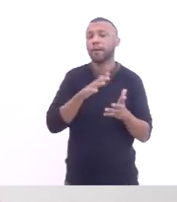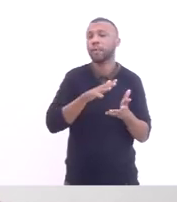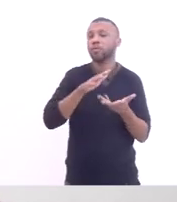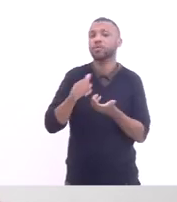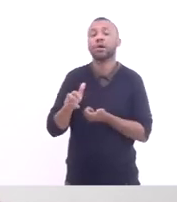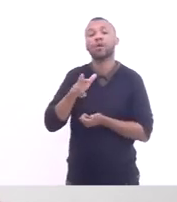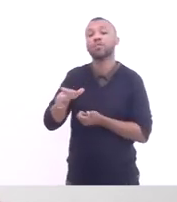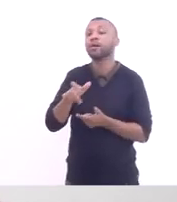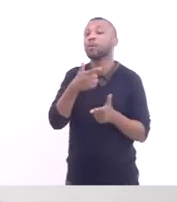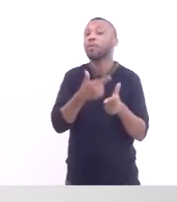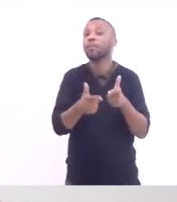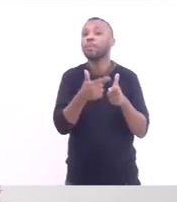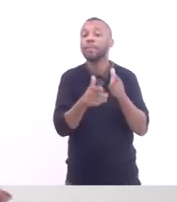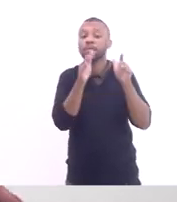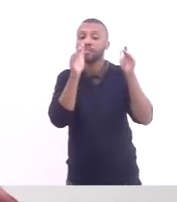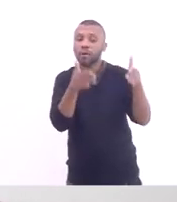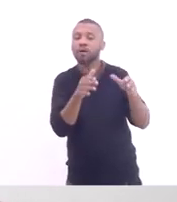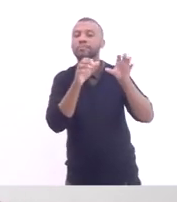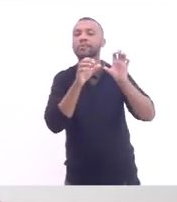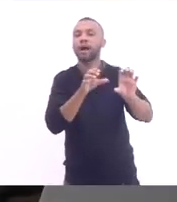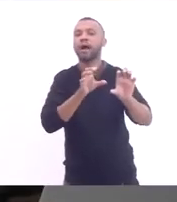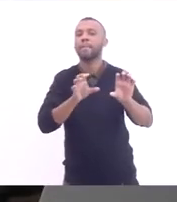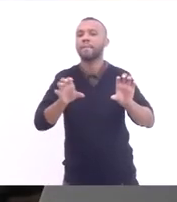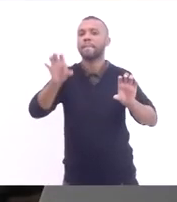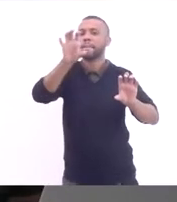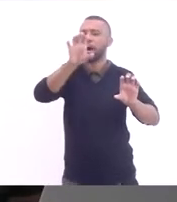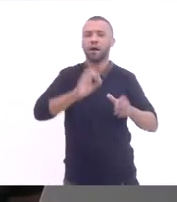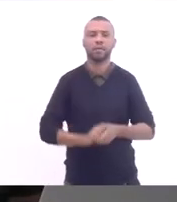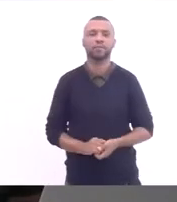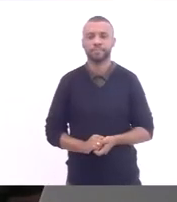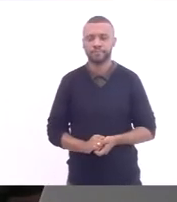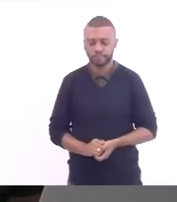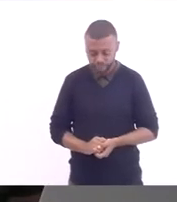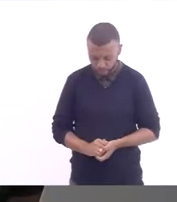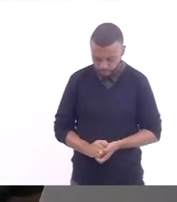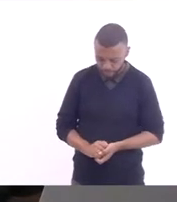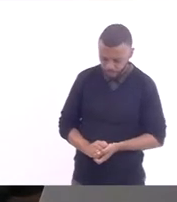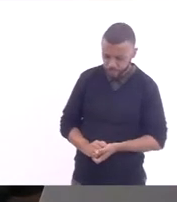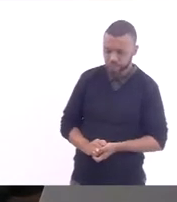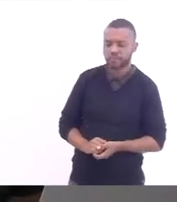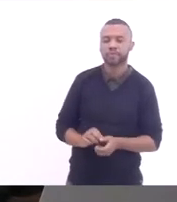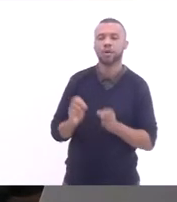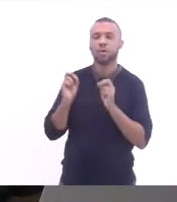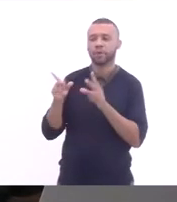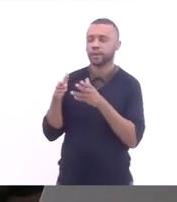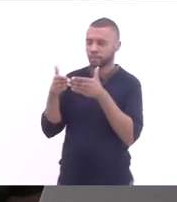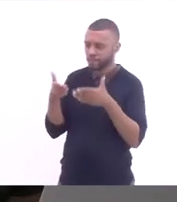questão regional. Ok, por favor, continua.